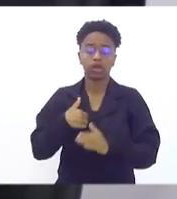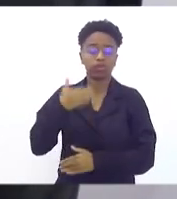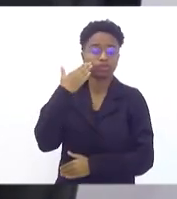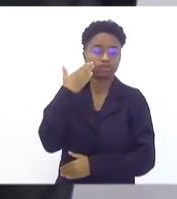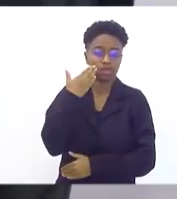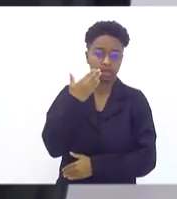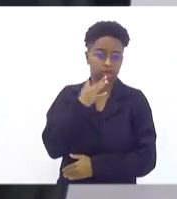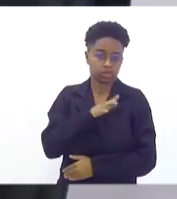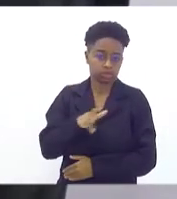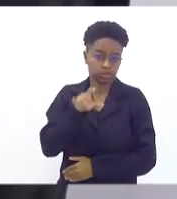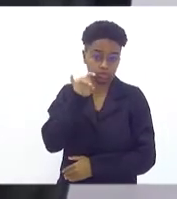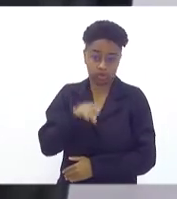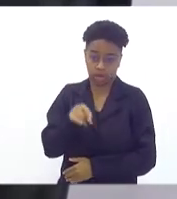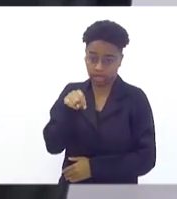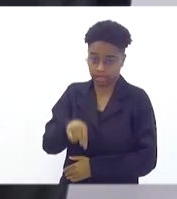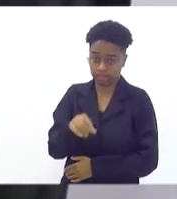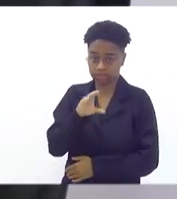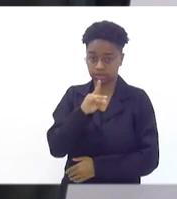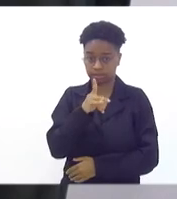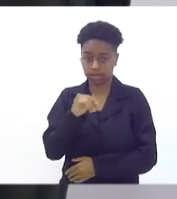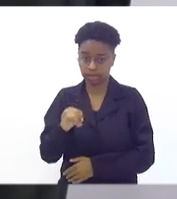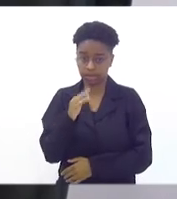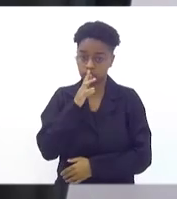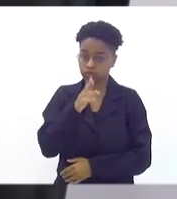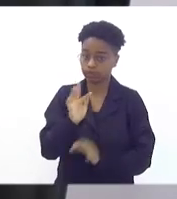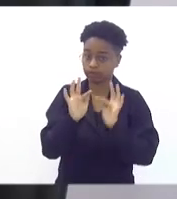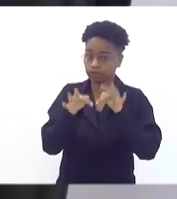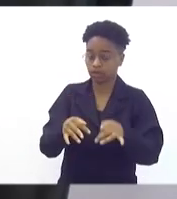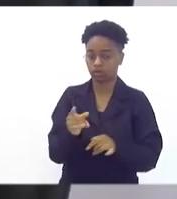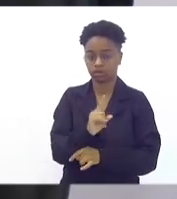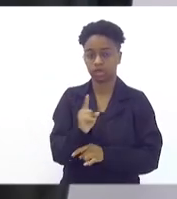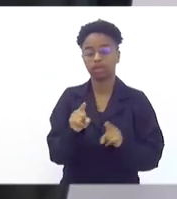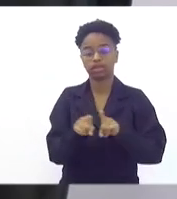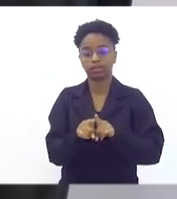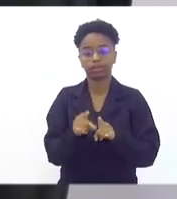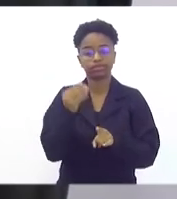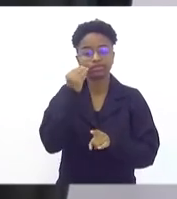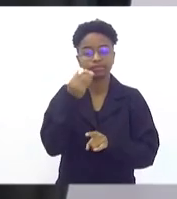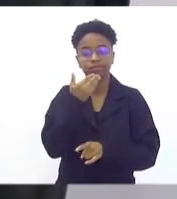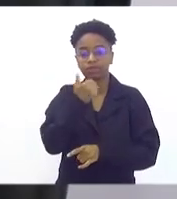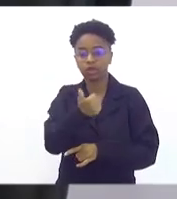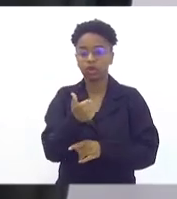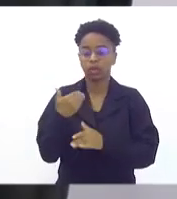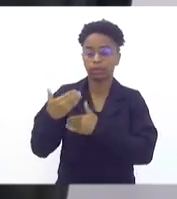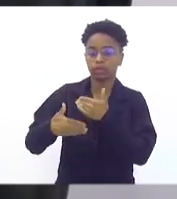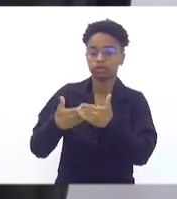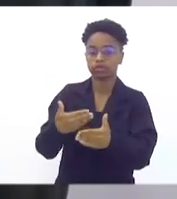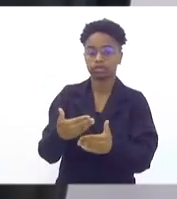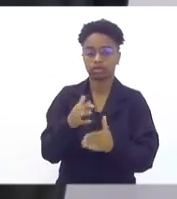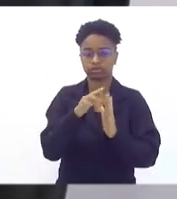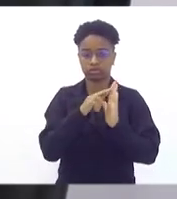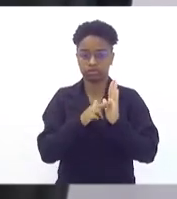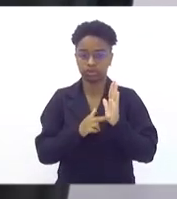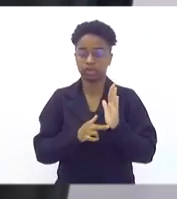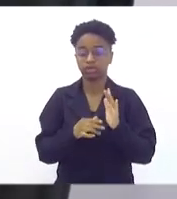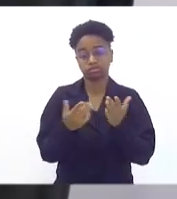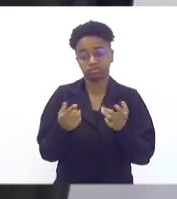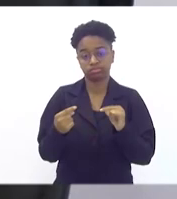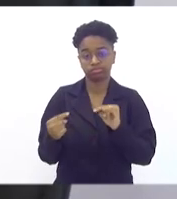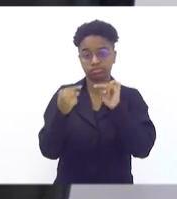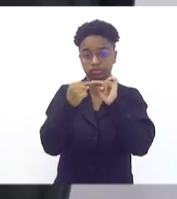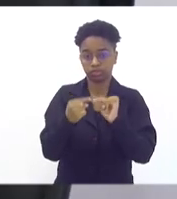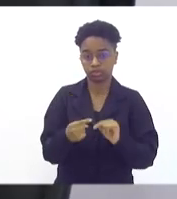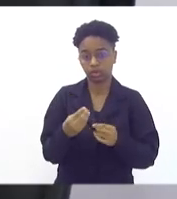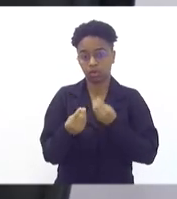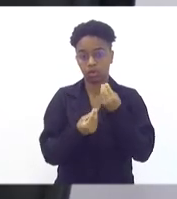objeto dessa CPI como resultado final um melhor processo regulatório mais célere é de acordo com o diálogo aqui